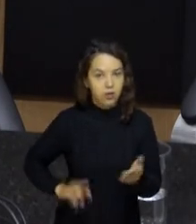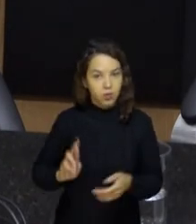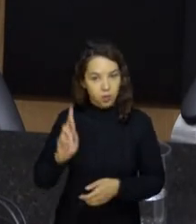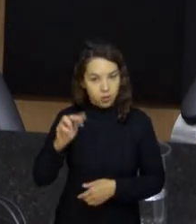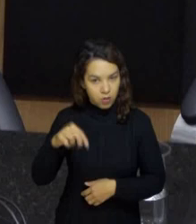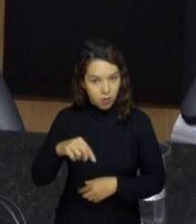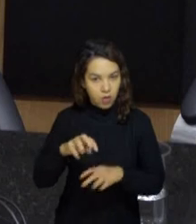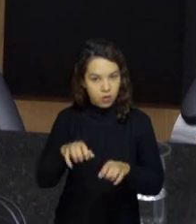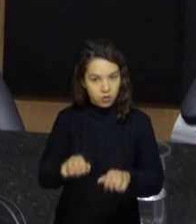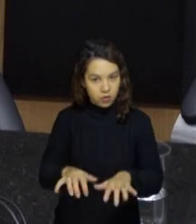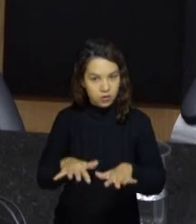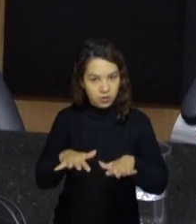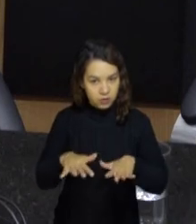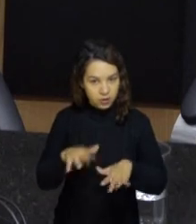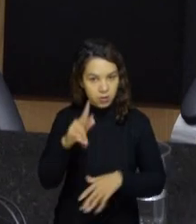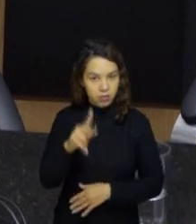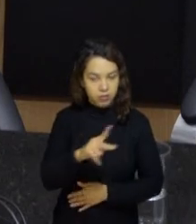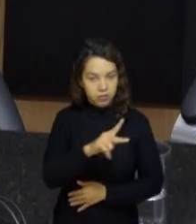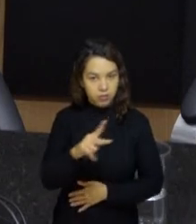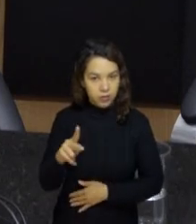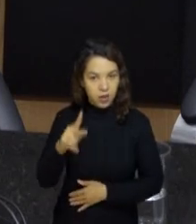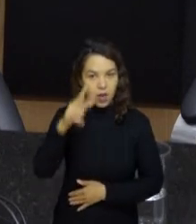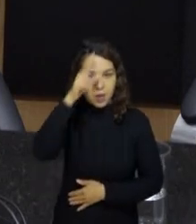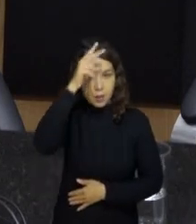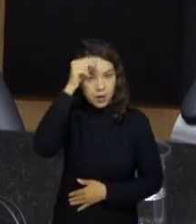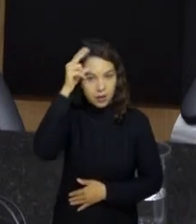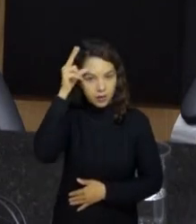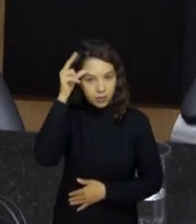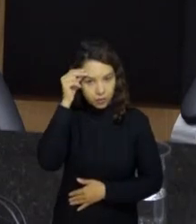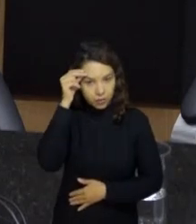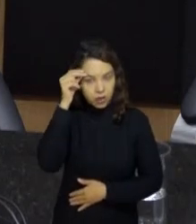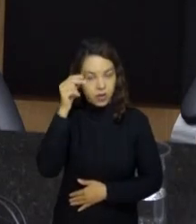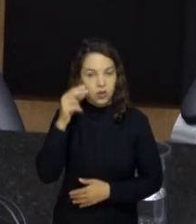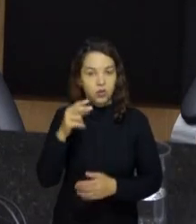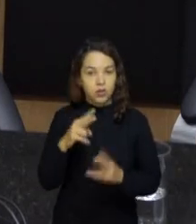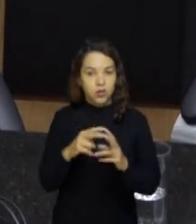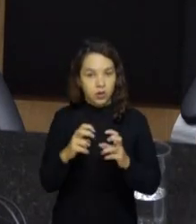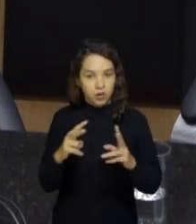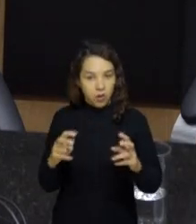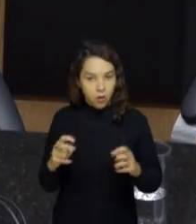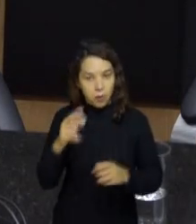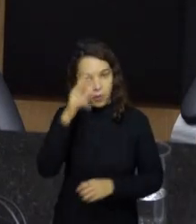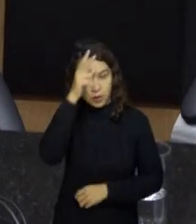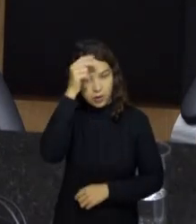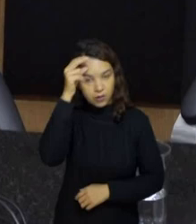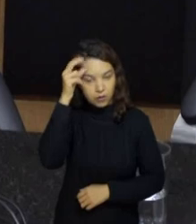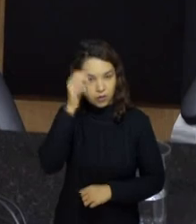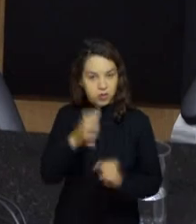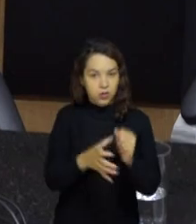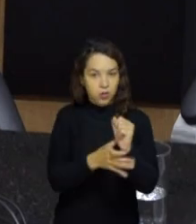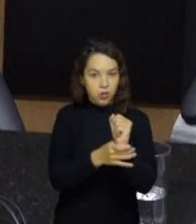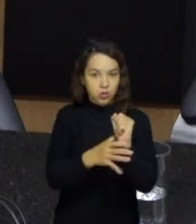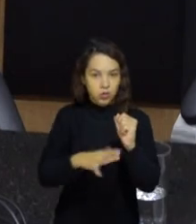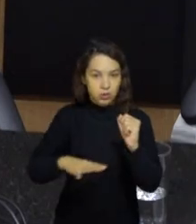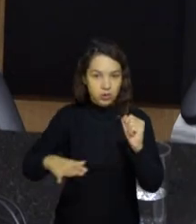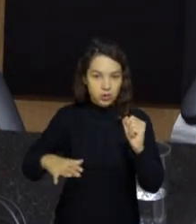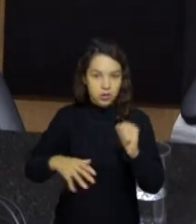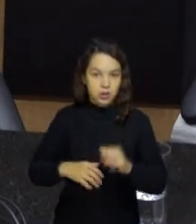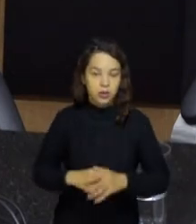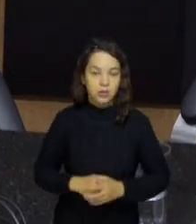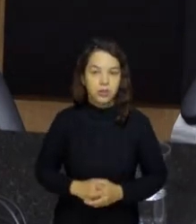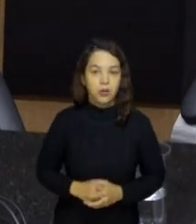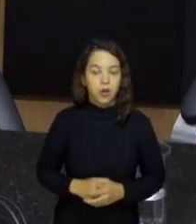Pedro, nosso prefeito Topázio da capital, prefeito Urvino de São José, nobres colegas deputados que aqui